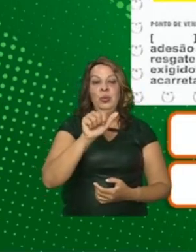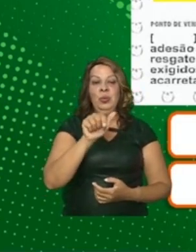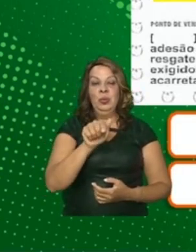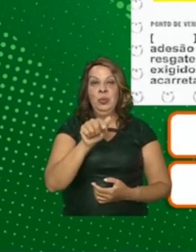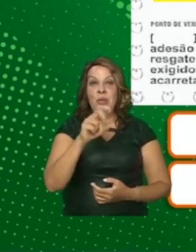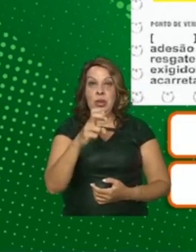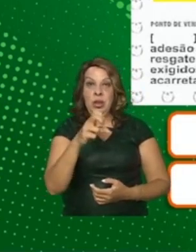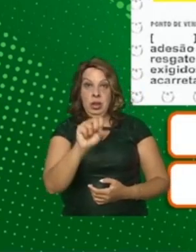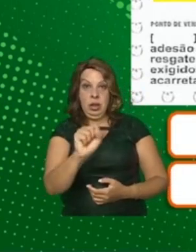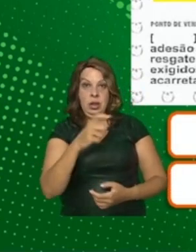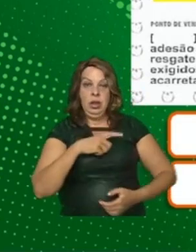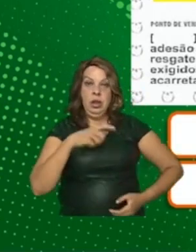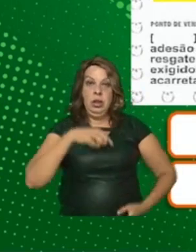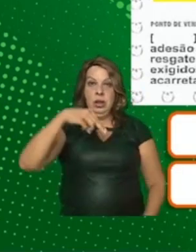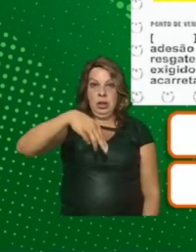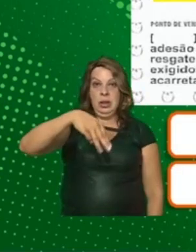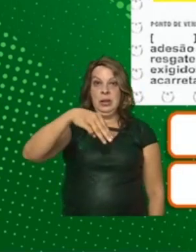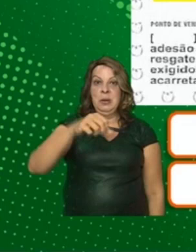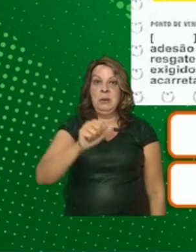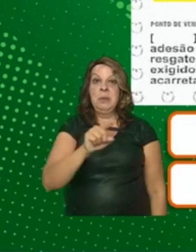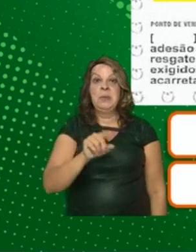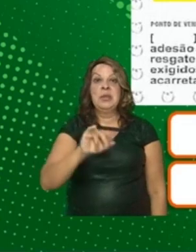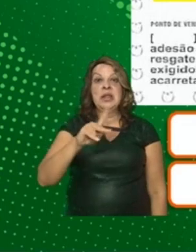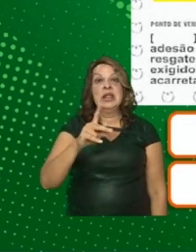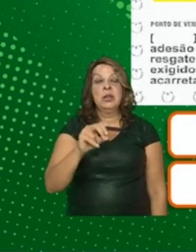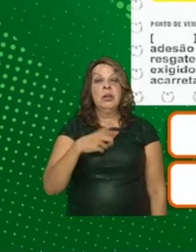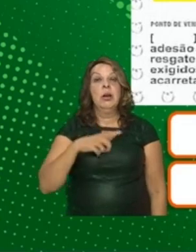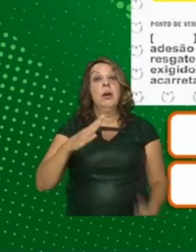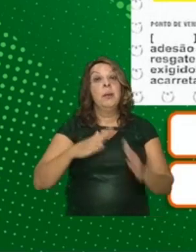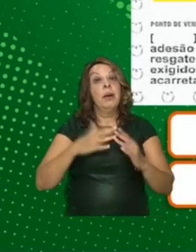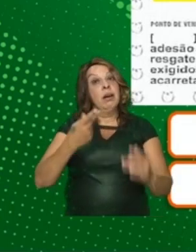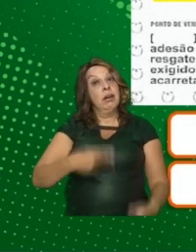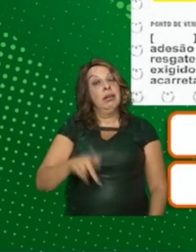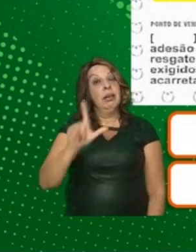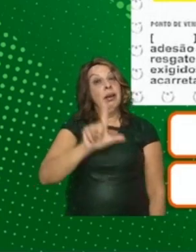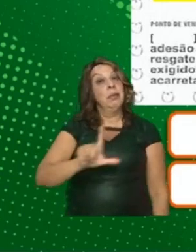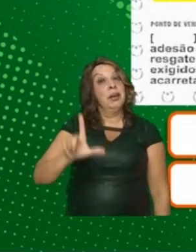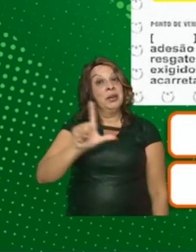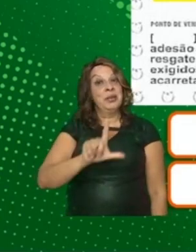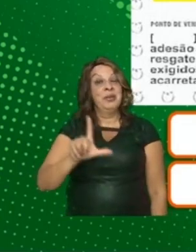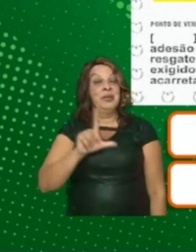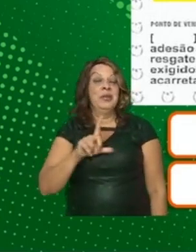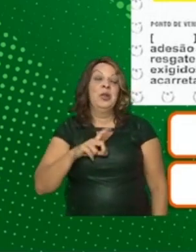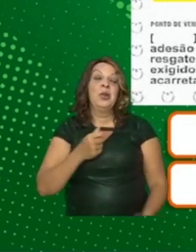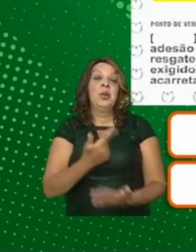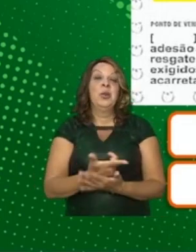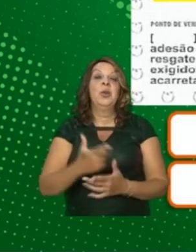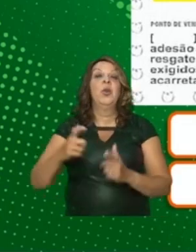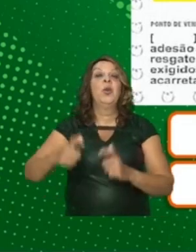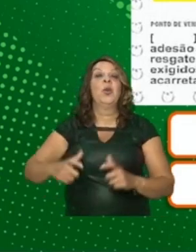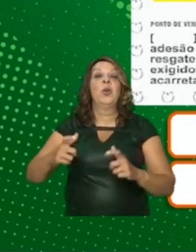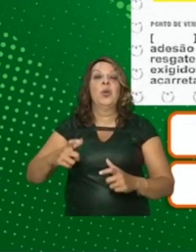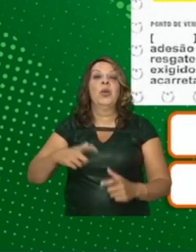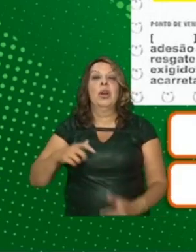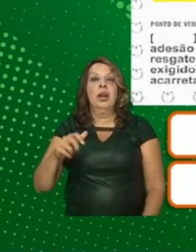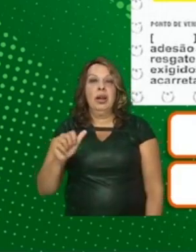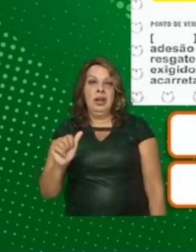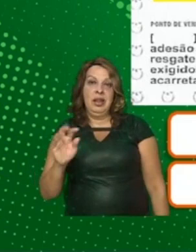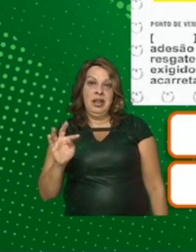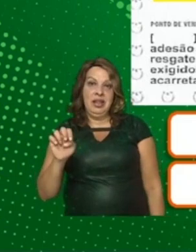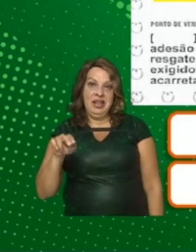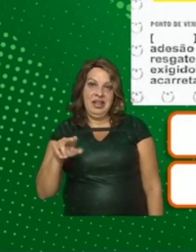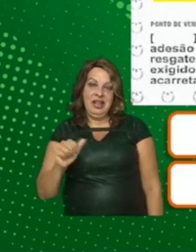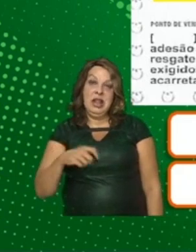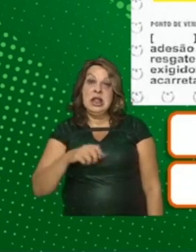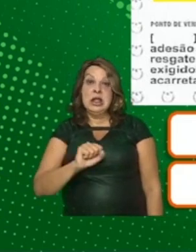008758, a numeração aí do Mazinho, morador do Lamarão aqui em Aracaju. Adquiriu no Armarinho Atena, tá? Da